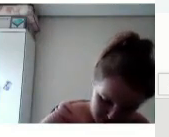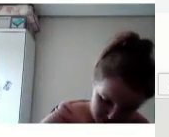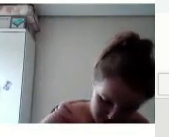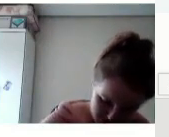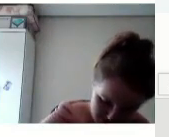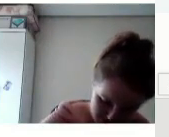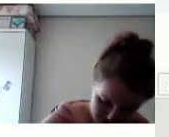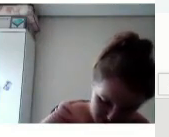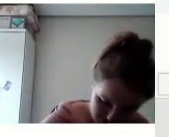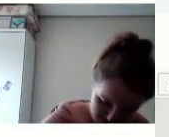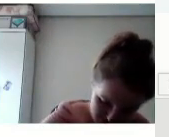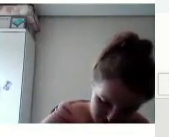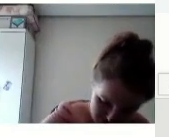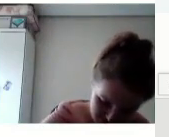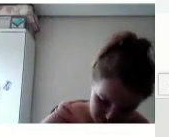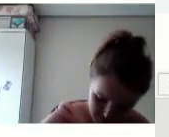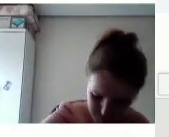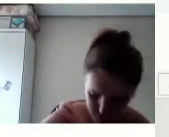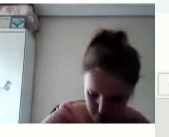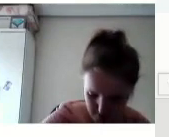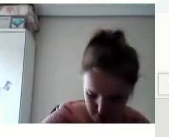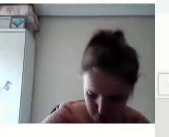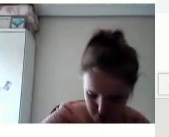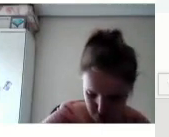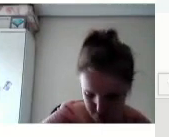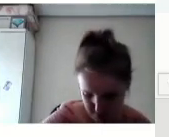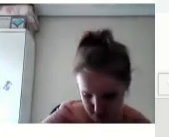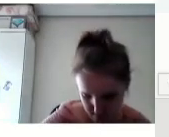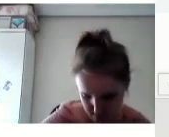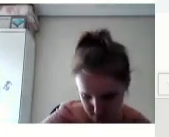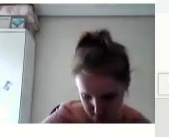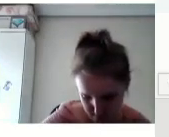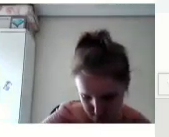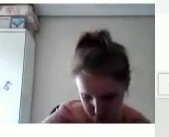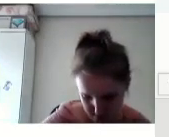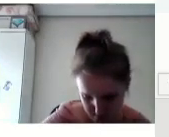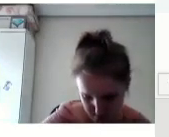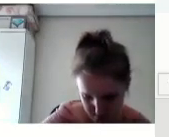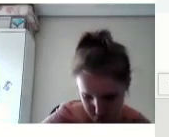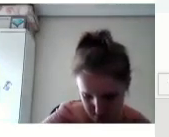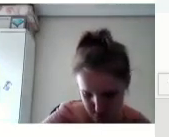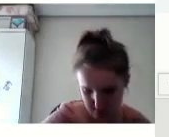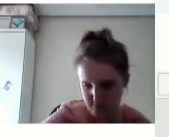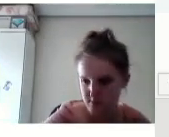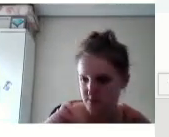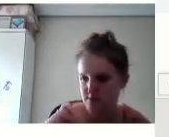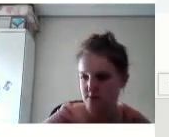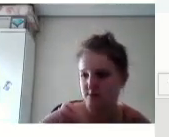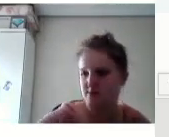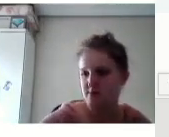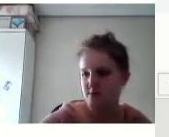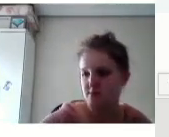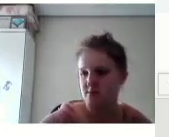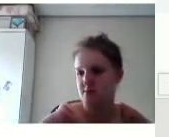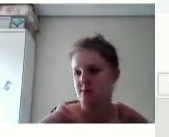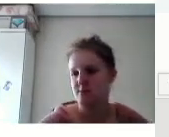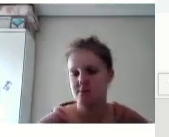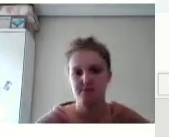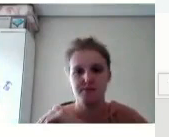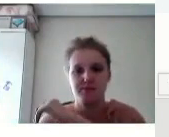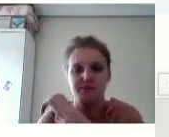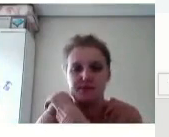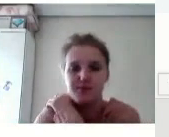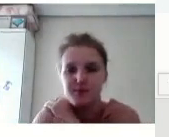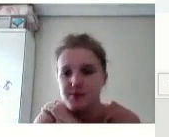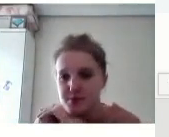variação do φ ponto. Exatamente como é em mecânica clássica, né? Variação de uma funcional, a menos da integração aqui por dentro. A